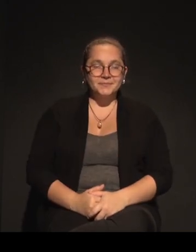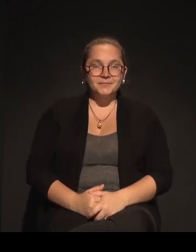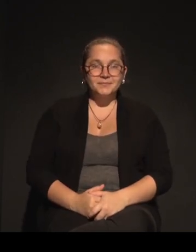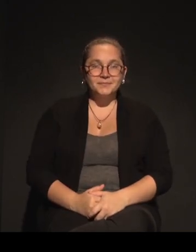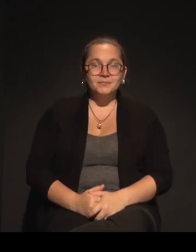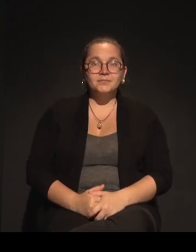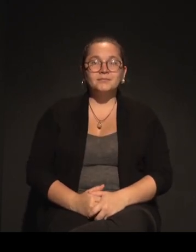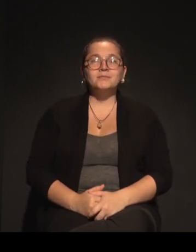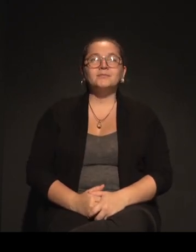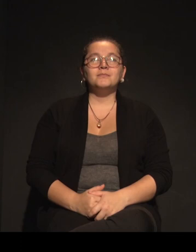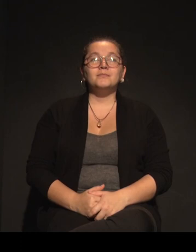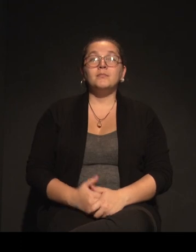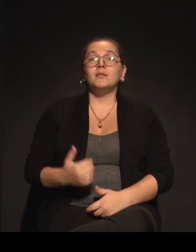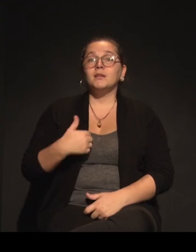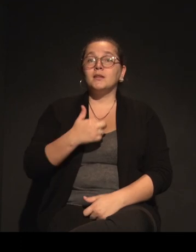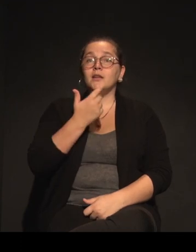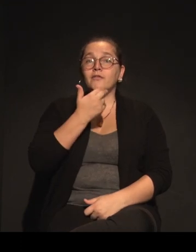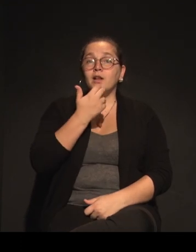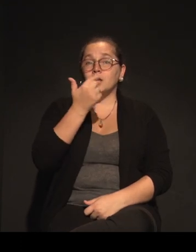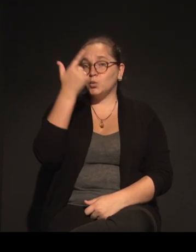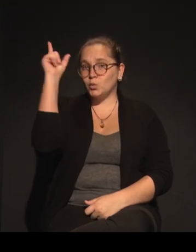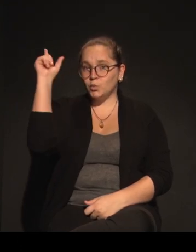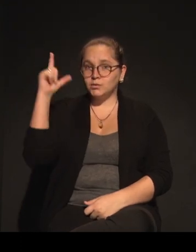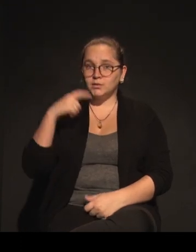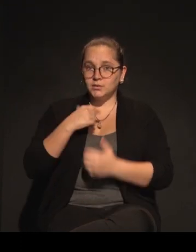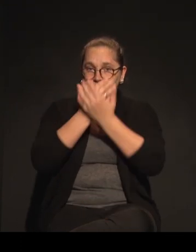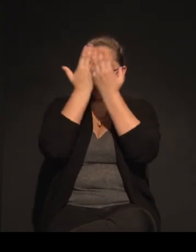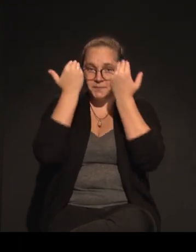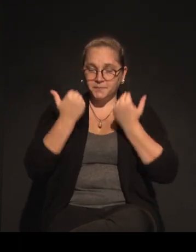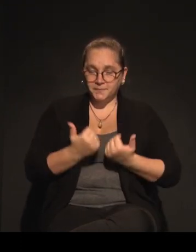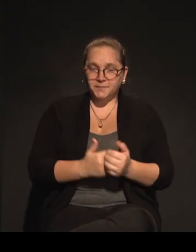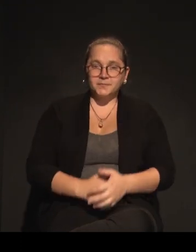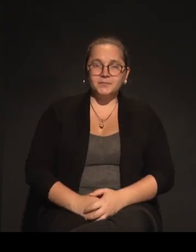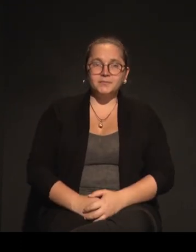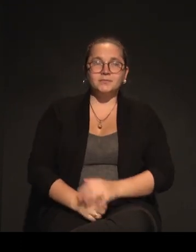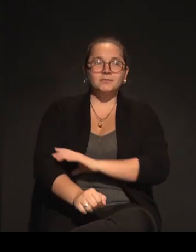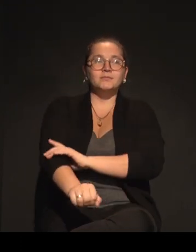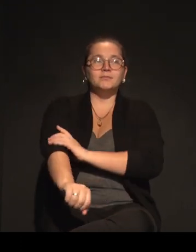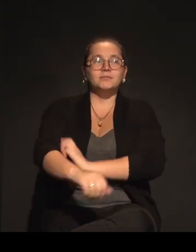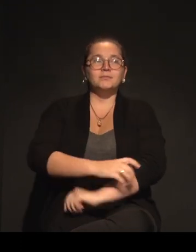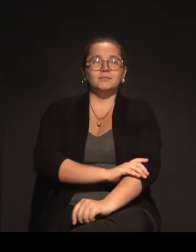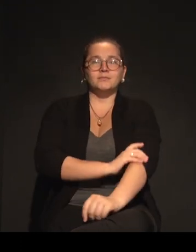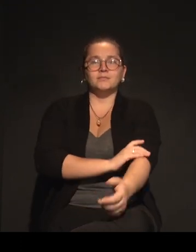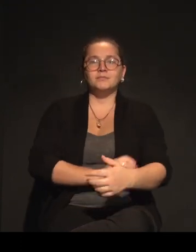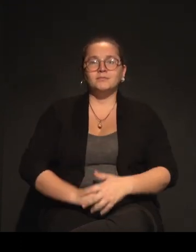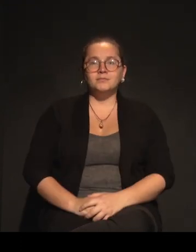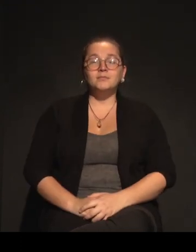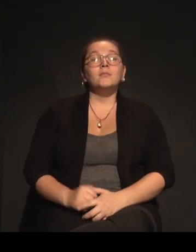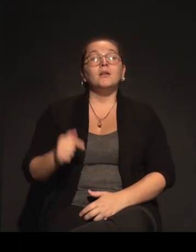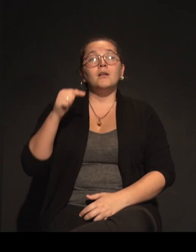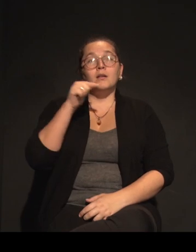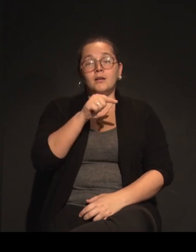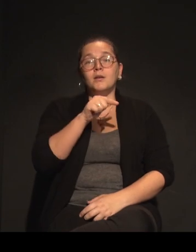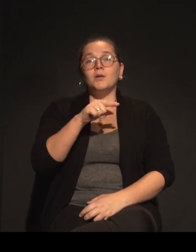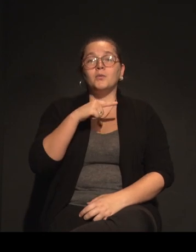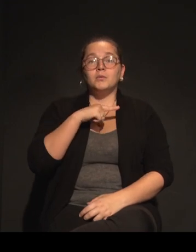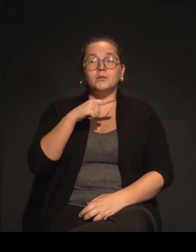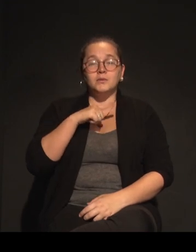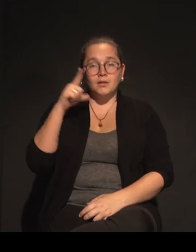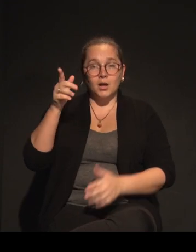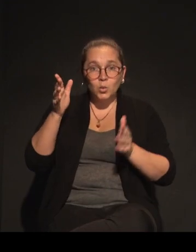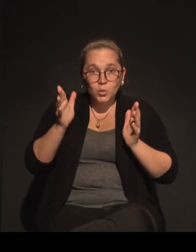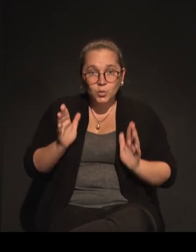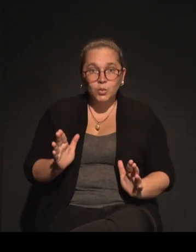senegal e 14 não é a linha 1a mirim teresina piauí maranhão grajaú eu sou a linha 1a mirim